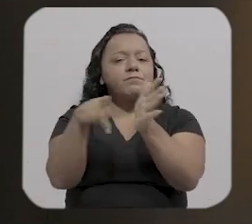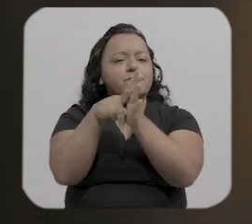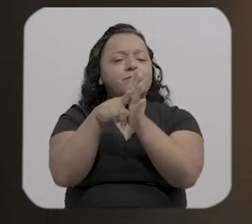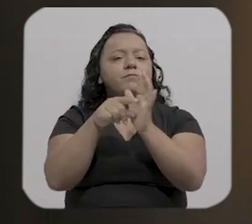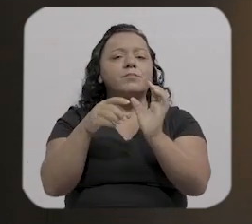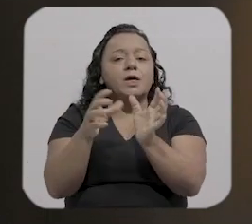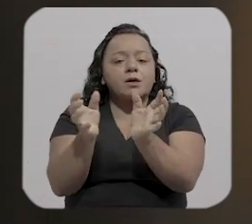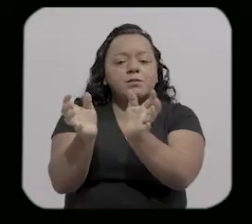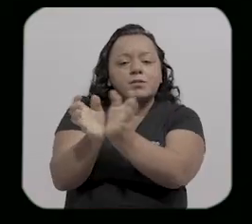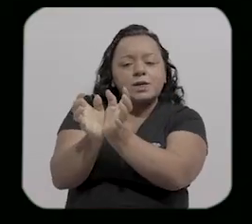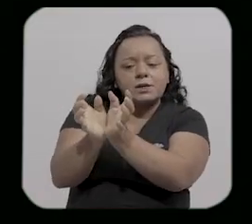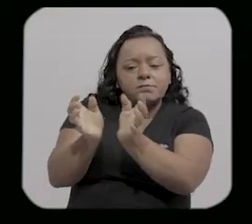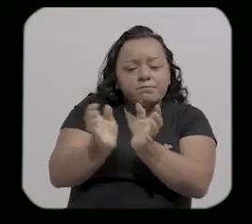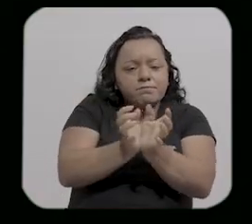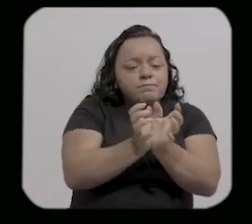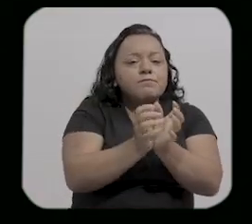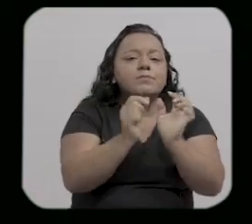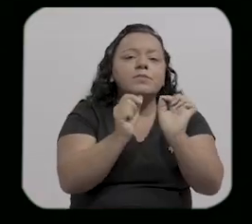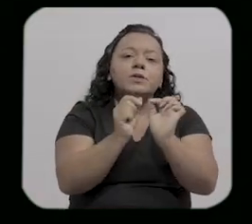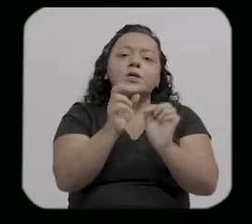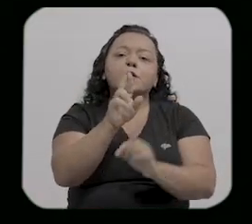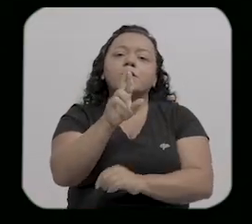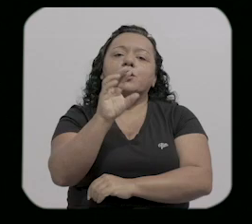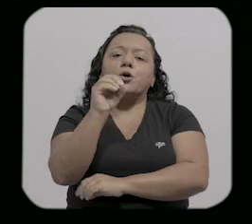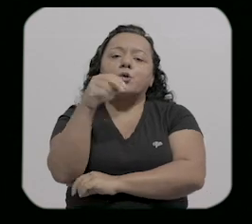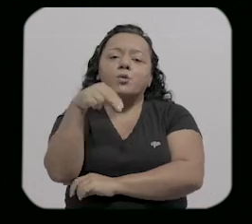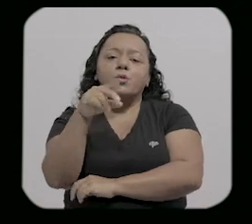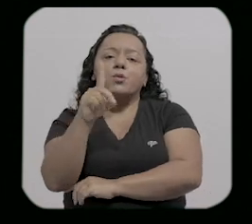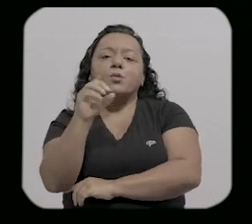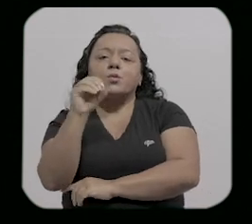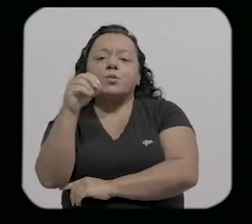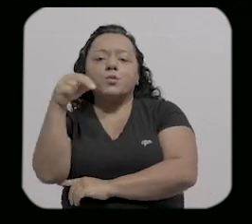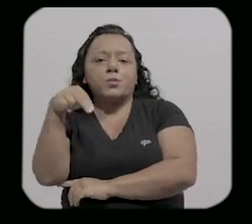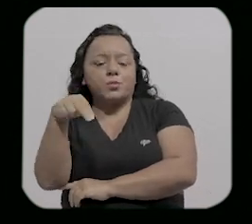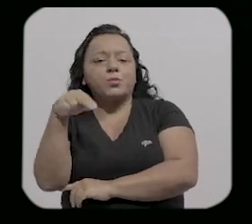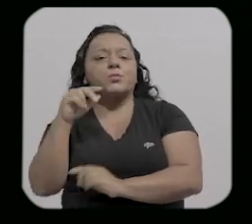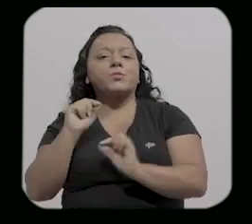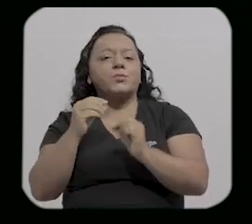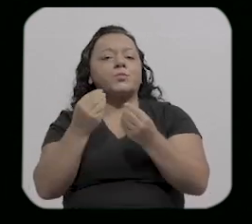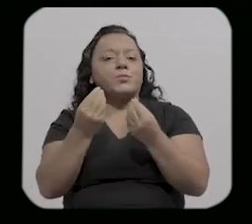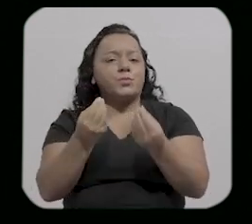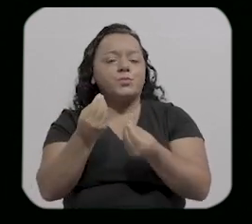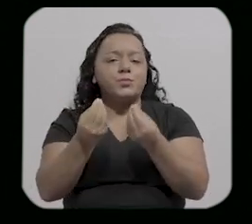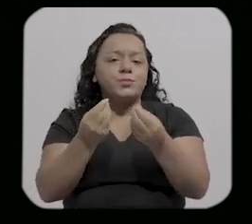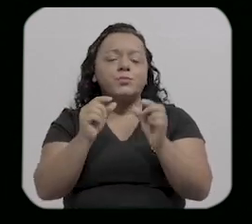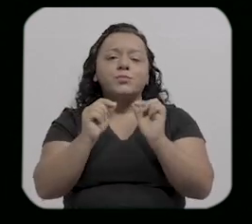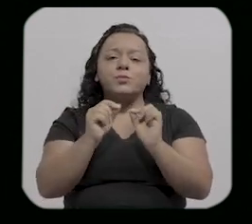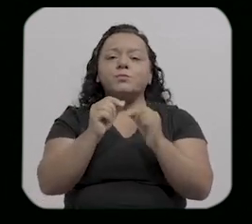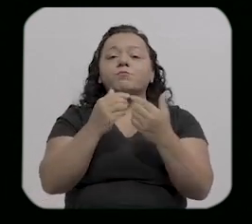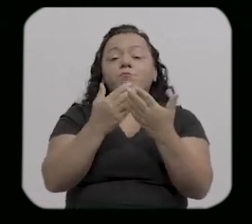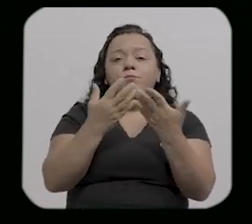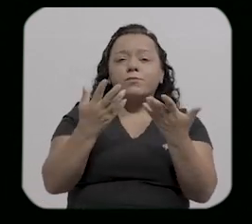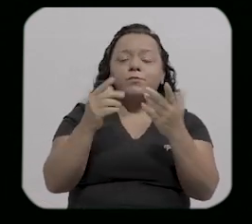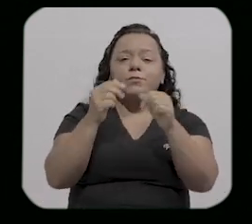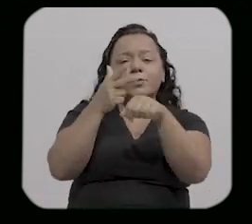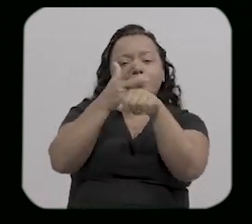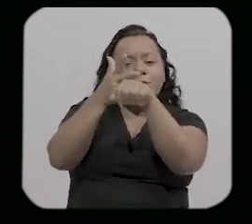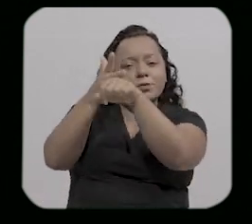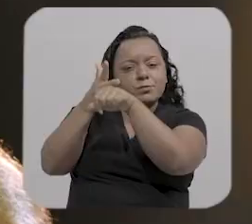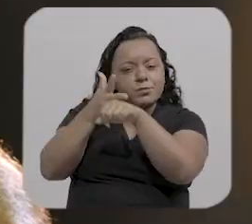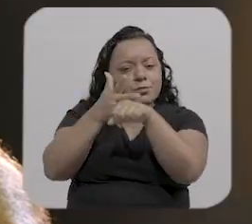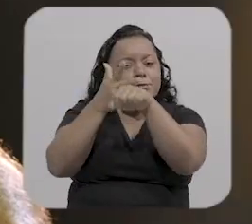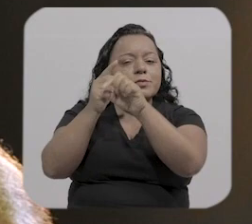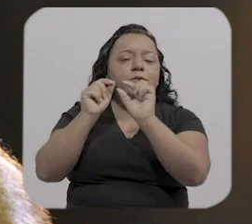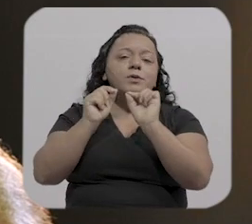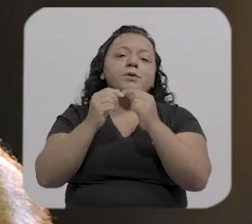Então... A própria comissão Rondon, né? Sim, ele já trazia o